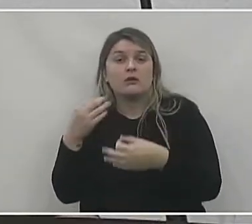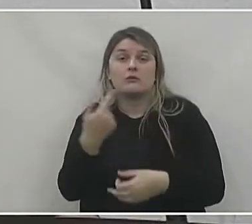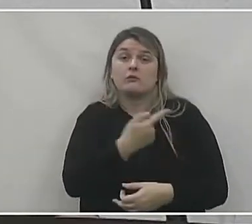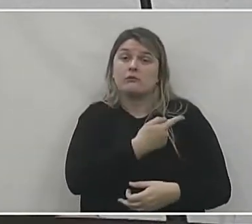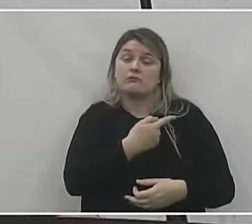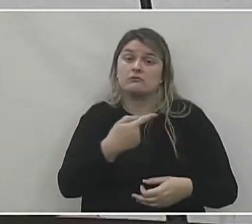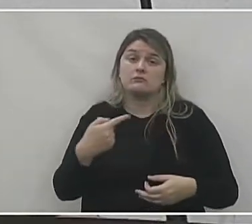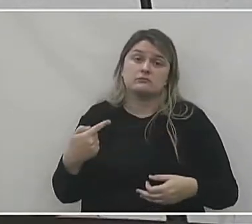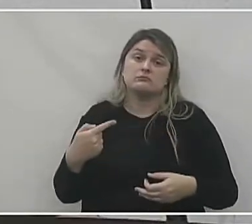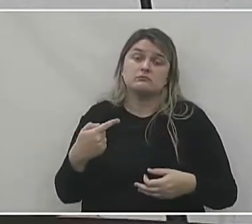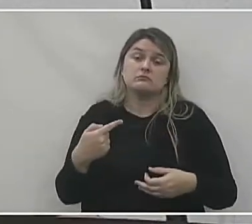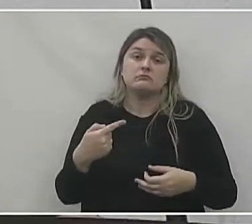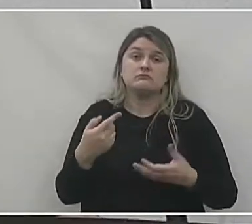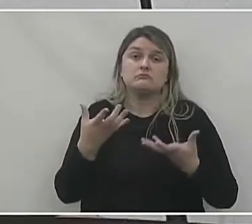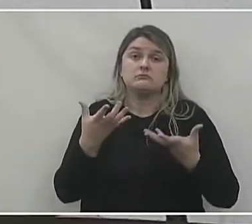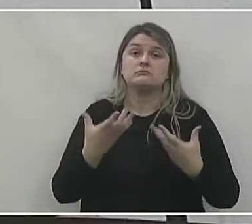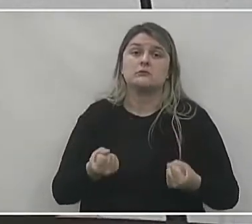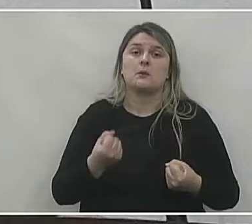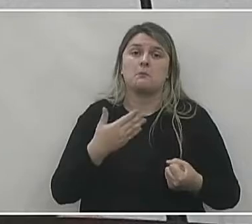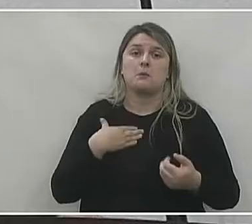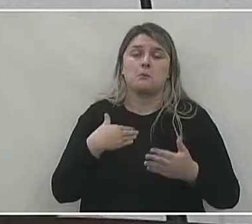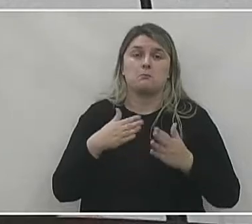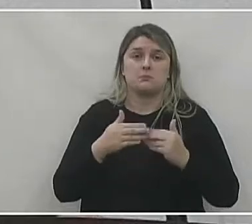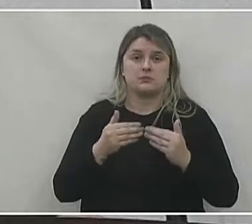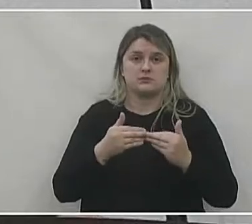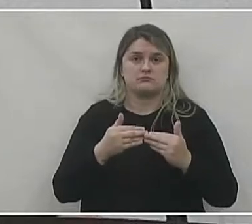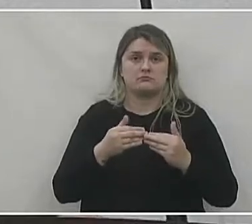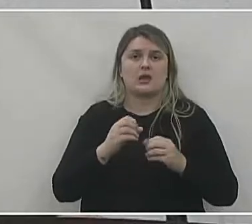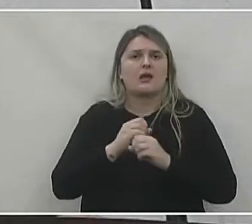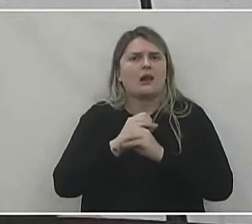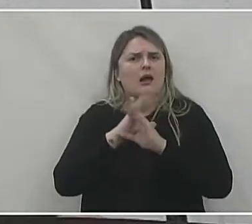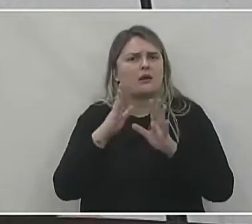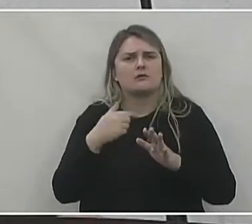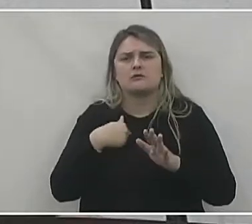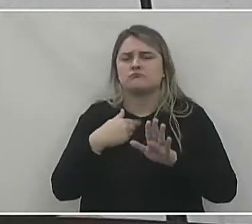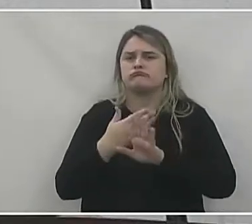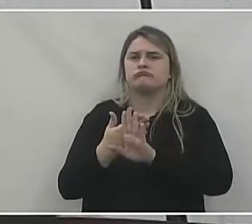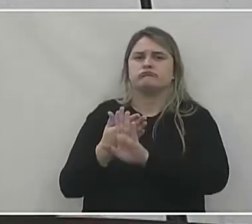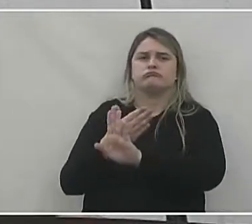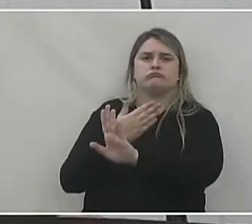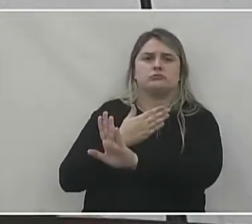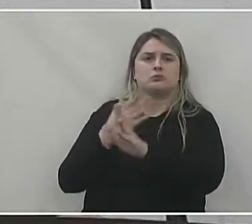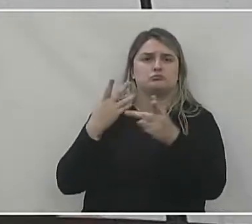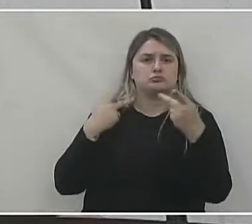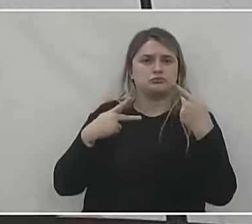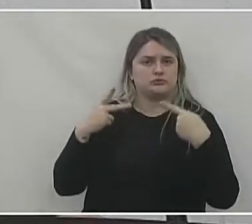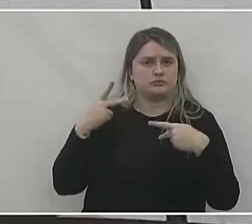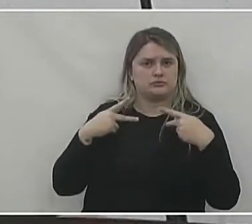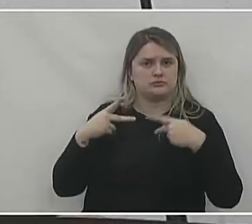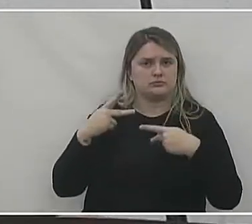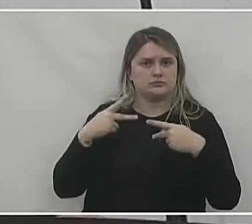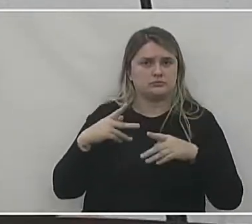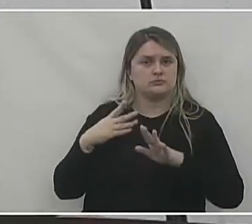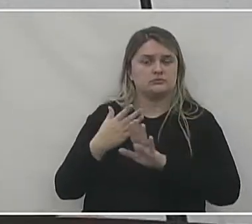governador atendeu o meu pedido. Claro que eu depois fiquei afastado da política,